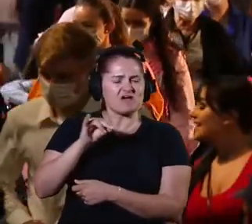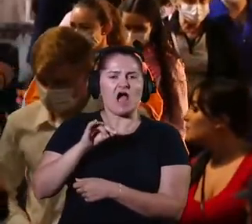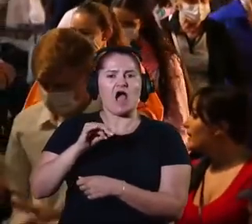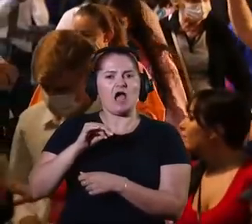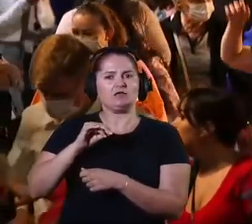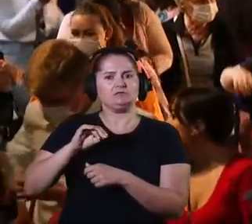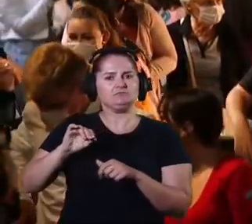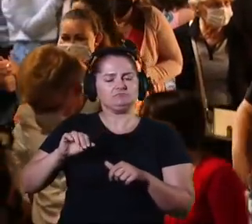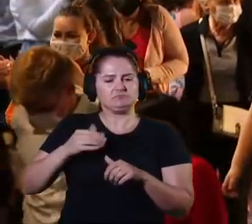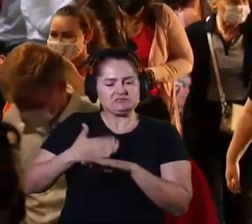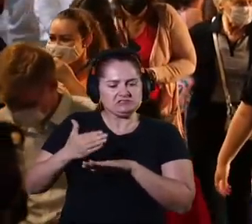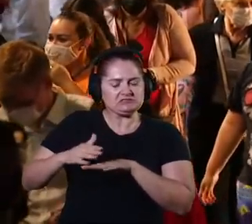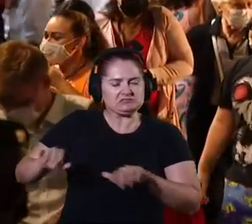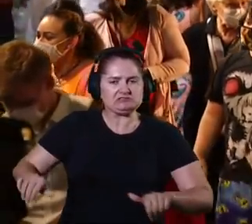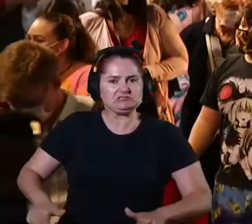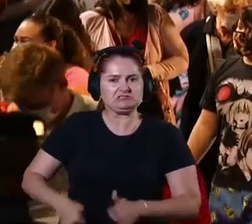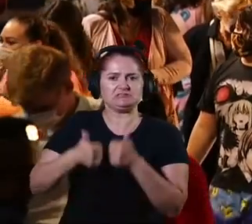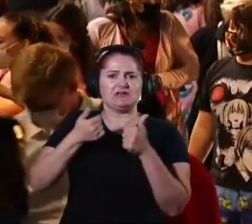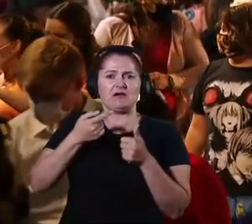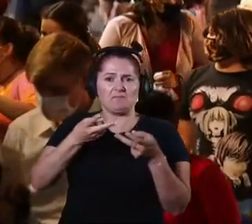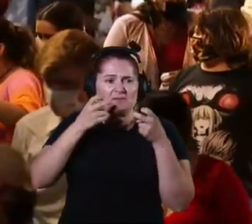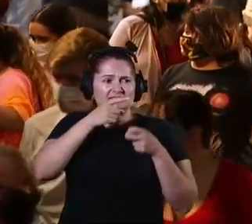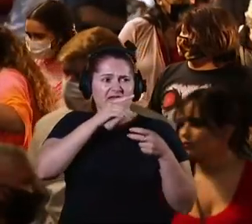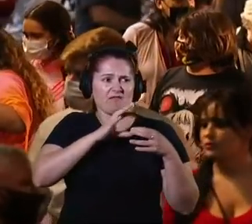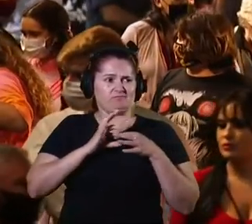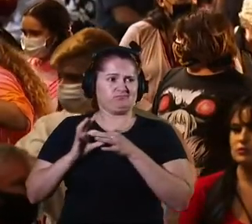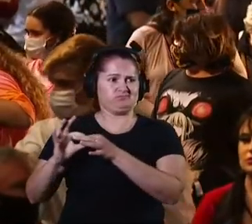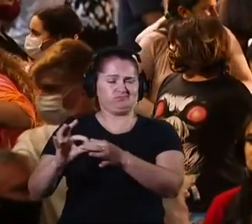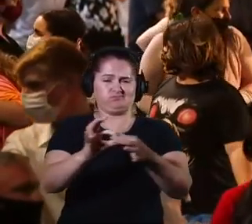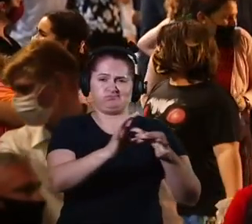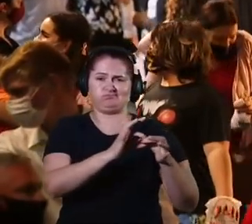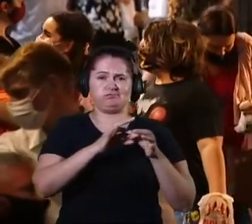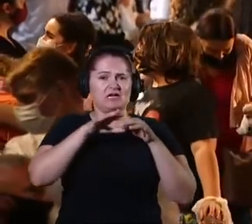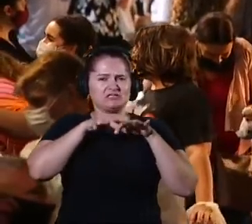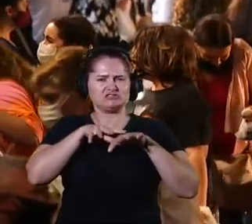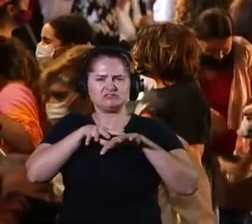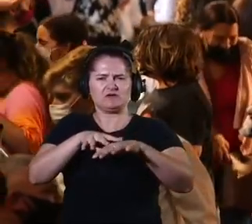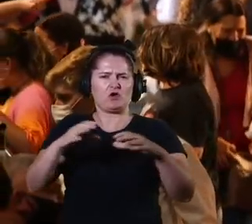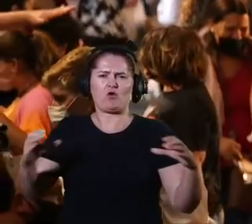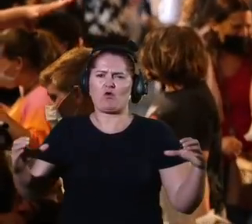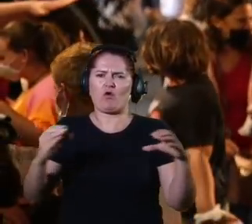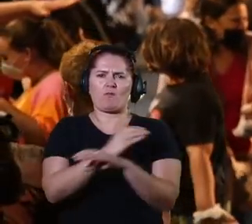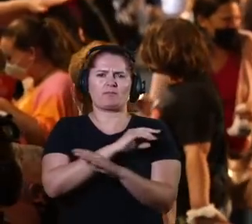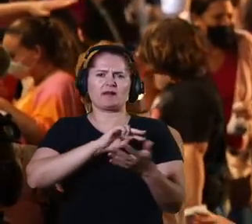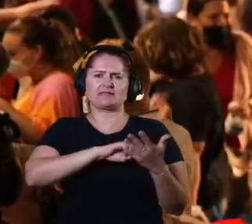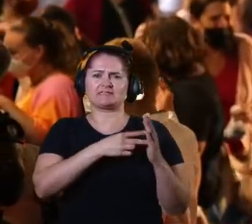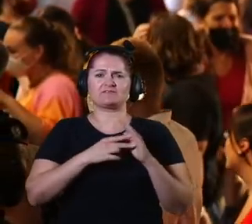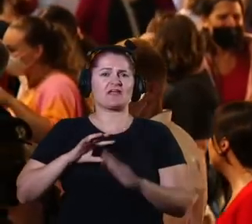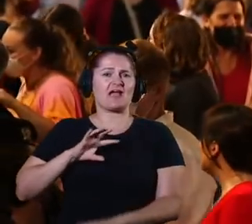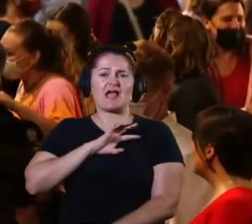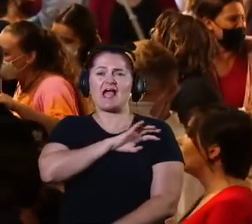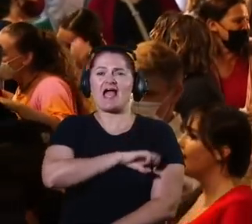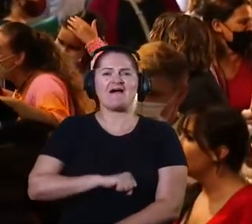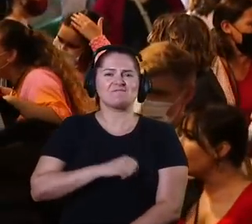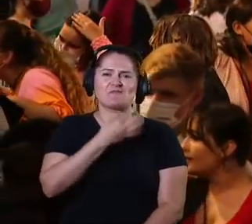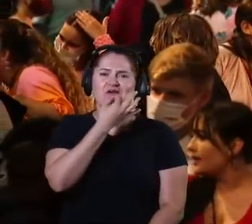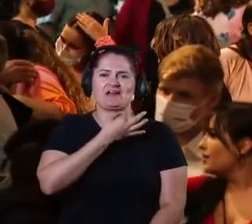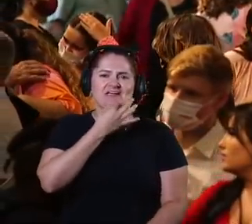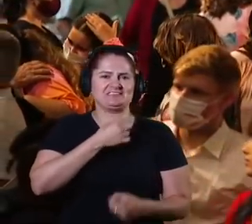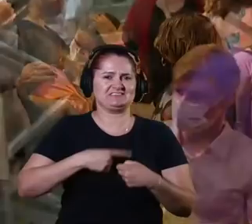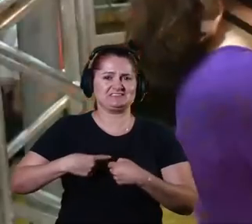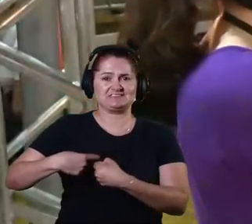incrível. E essa união do pessoal aí, o conjunto todo, demonstra o amor pela nossa cidade, o entusiasmo